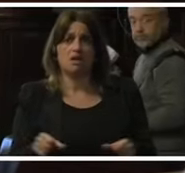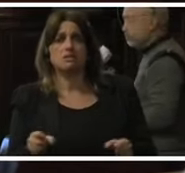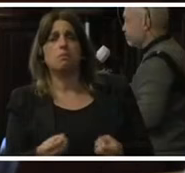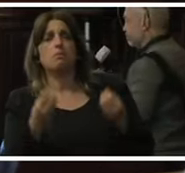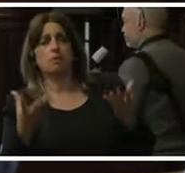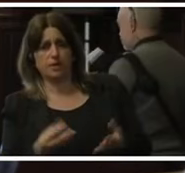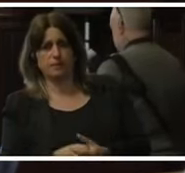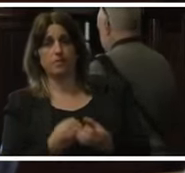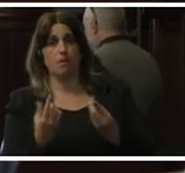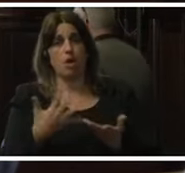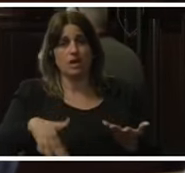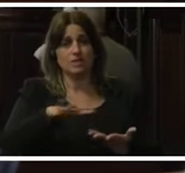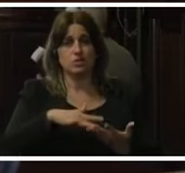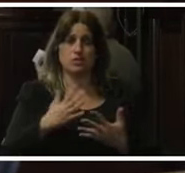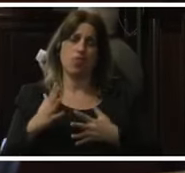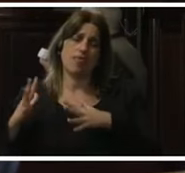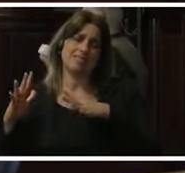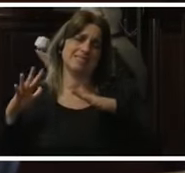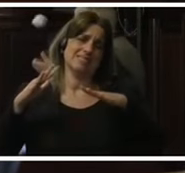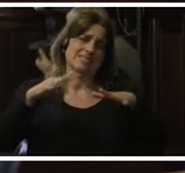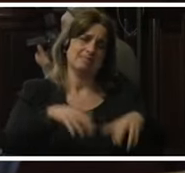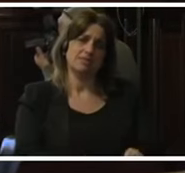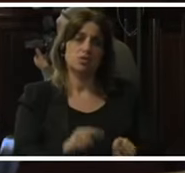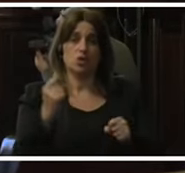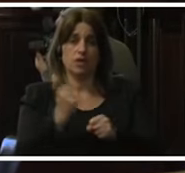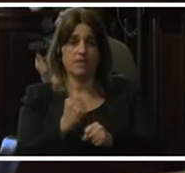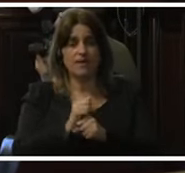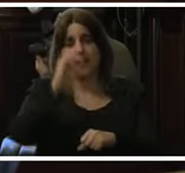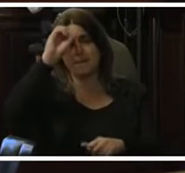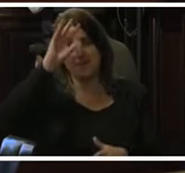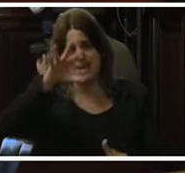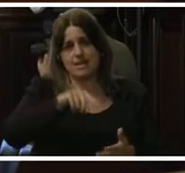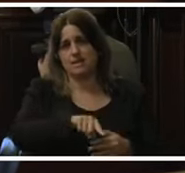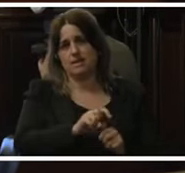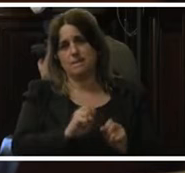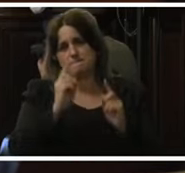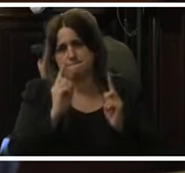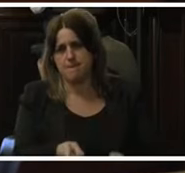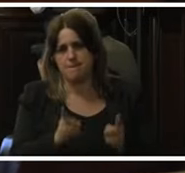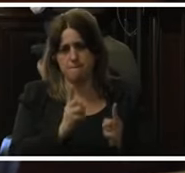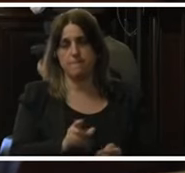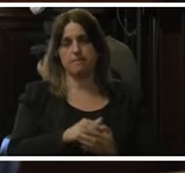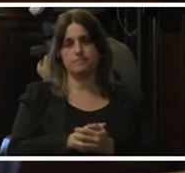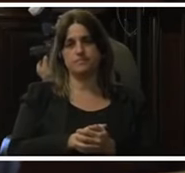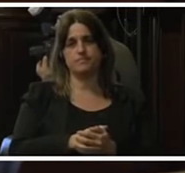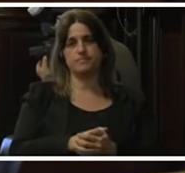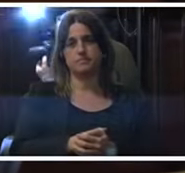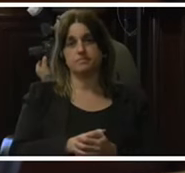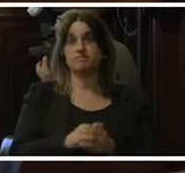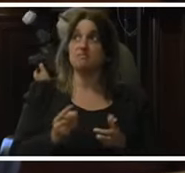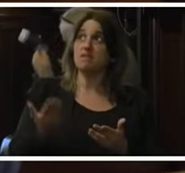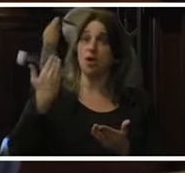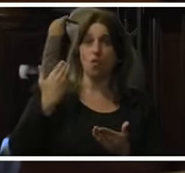de garimpeiros continua exatamente iguais àquelas é por ocasião do massacre e